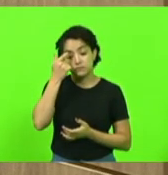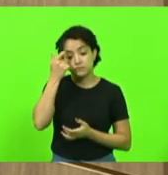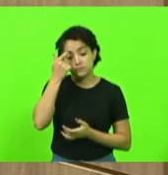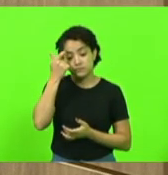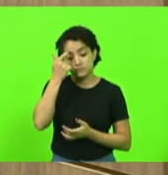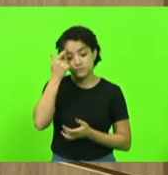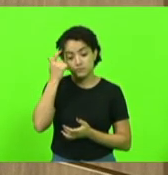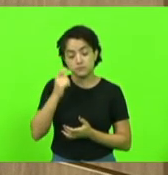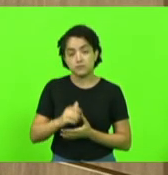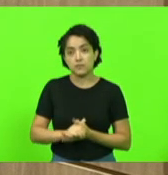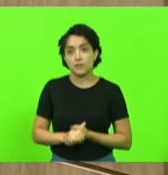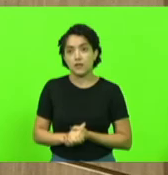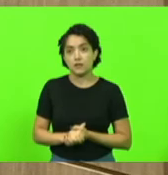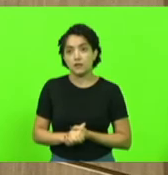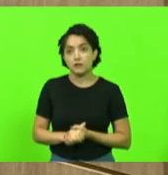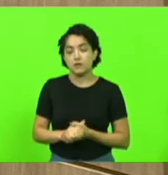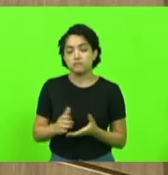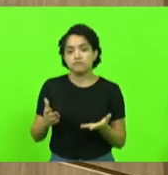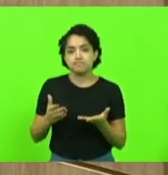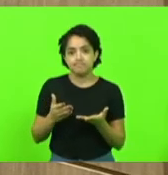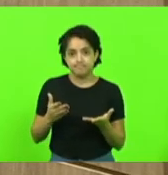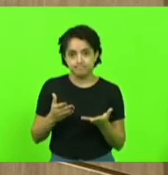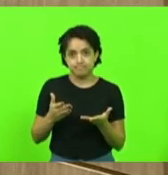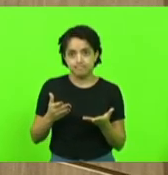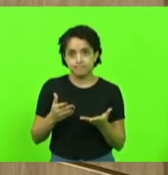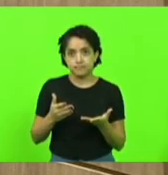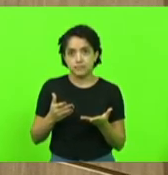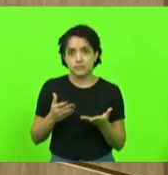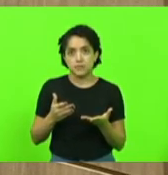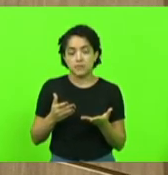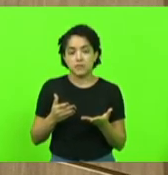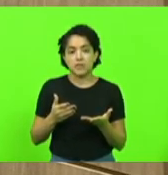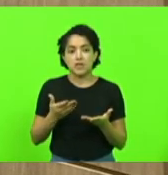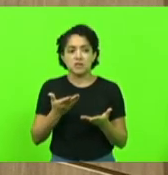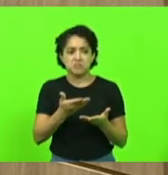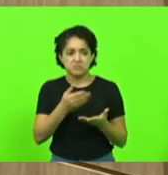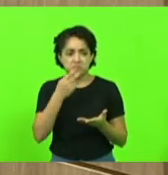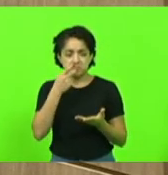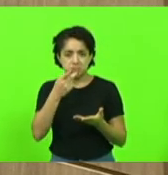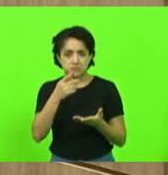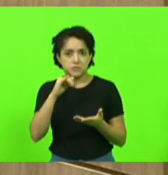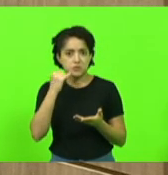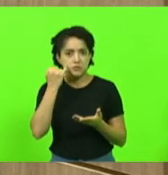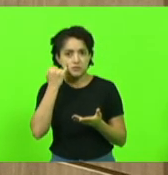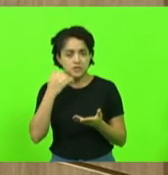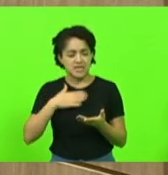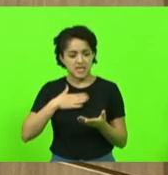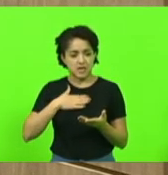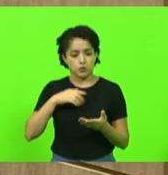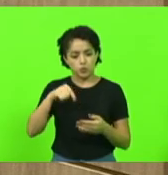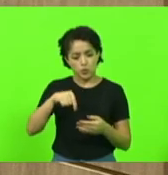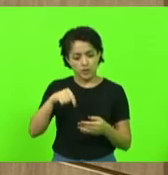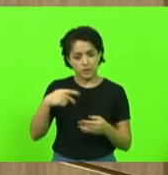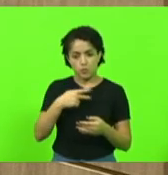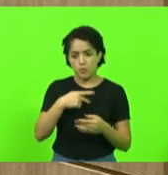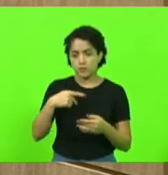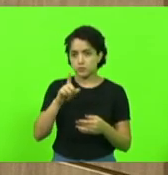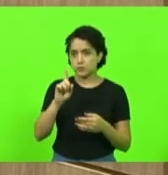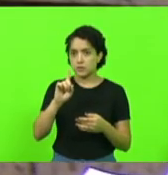deputado Ismael dos Santos. Primeiro, lamentar a postura do deputado Gessé. Eu não estou aqui como pastor, estou aqui como